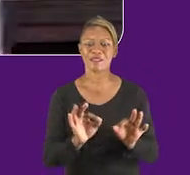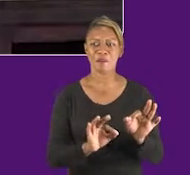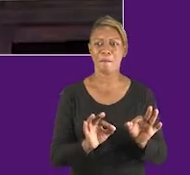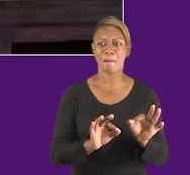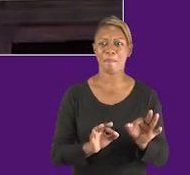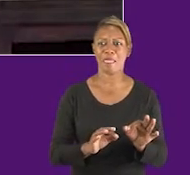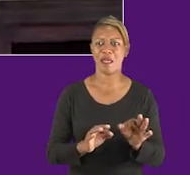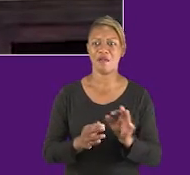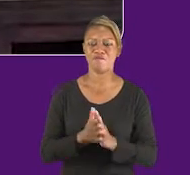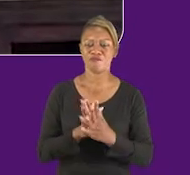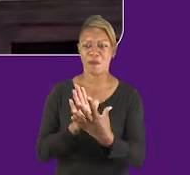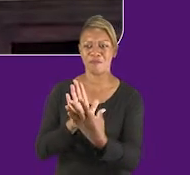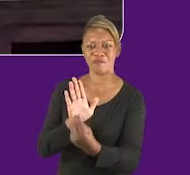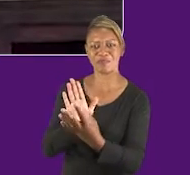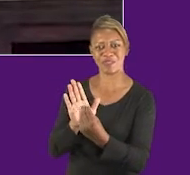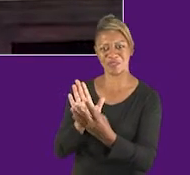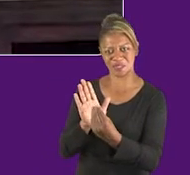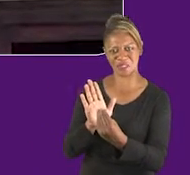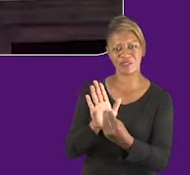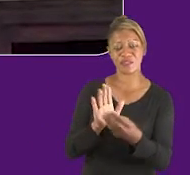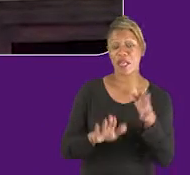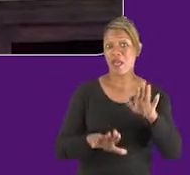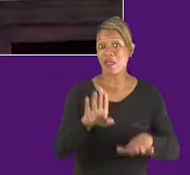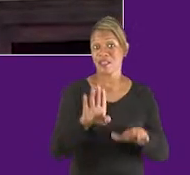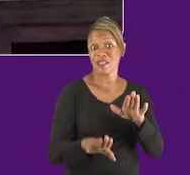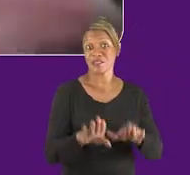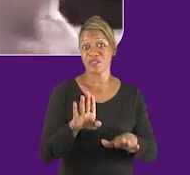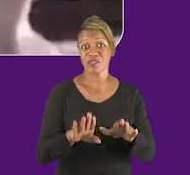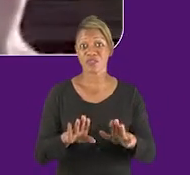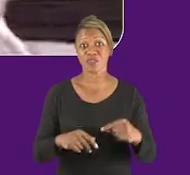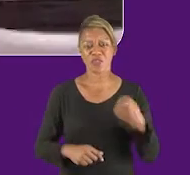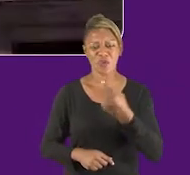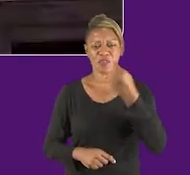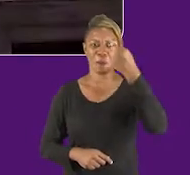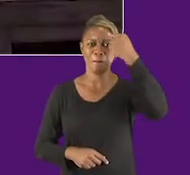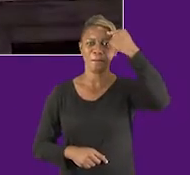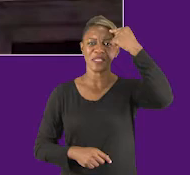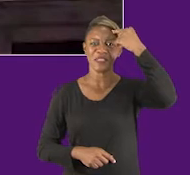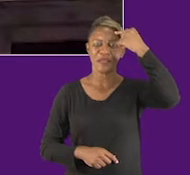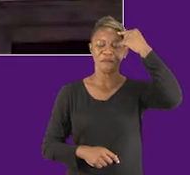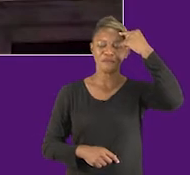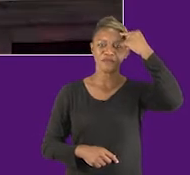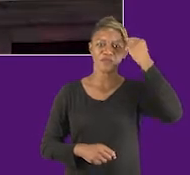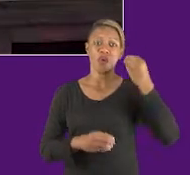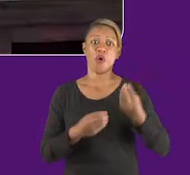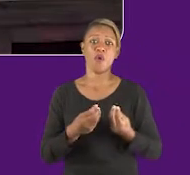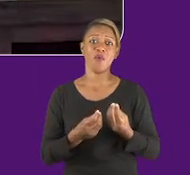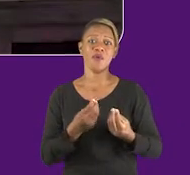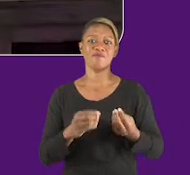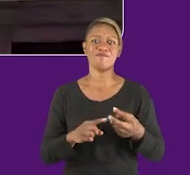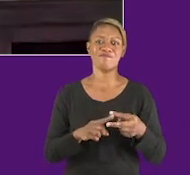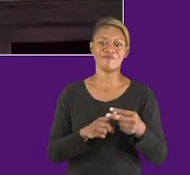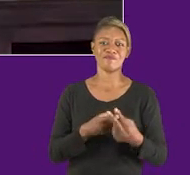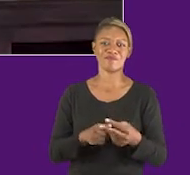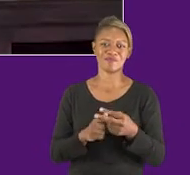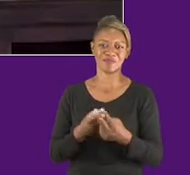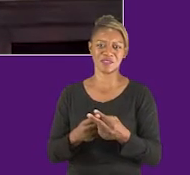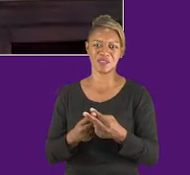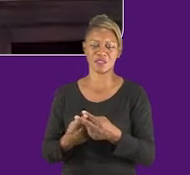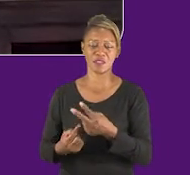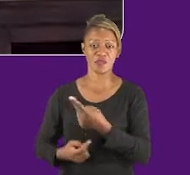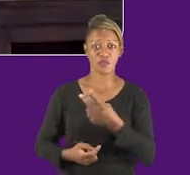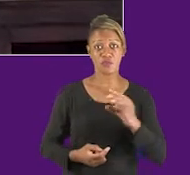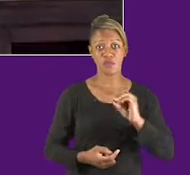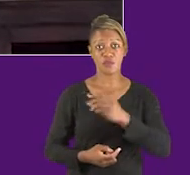modelo conceitual e é muitas vezes quando vamos pensar em um software a gente tem soluções que a gente desenvolveu um ano de